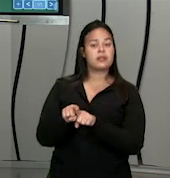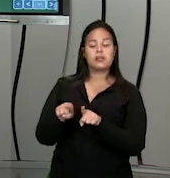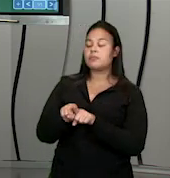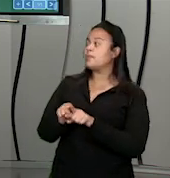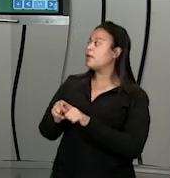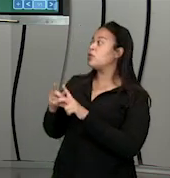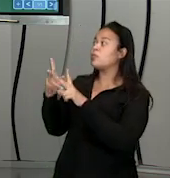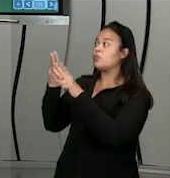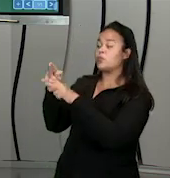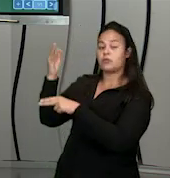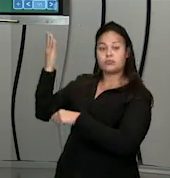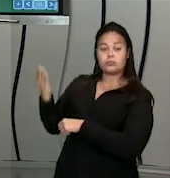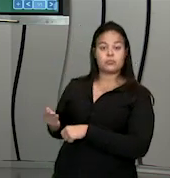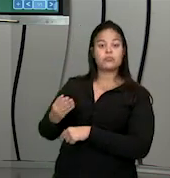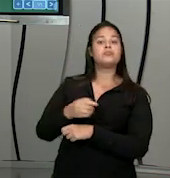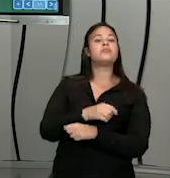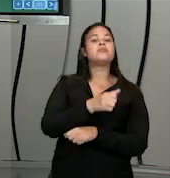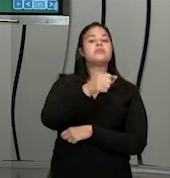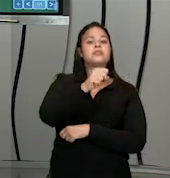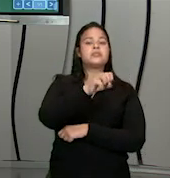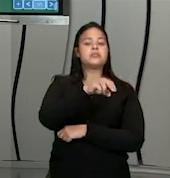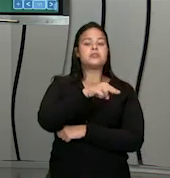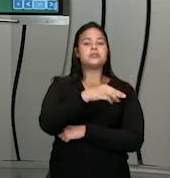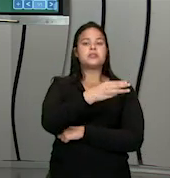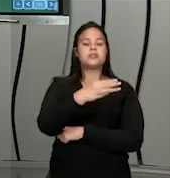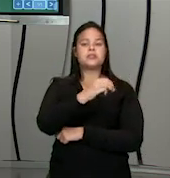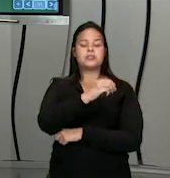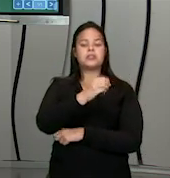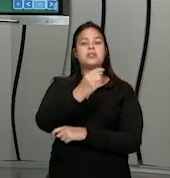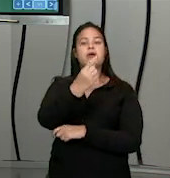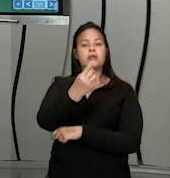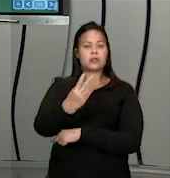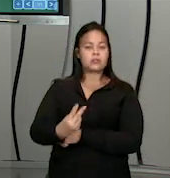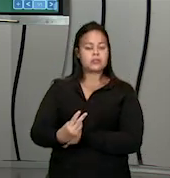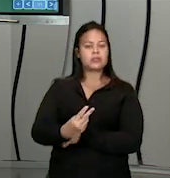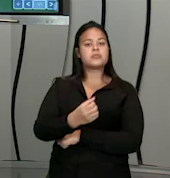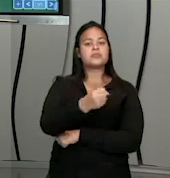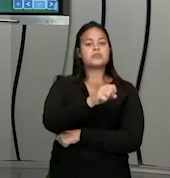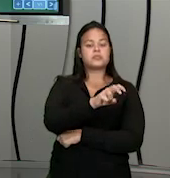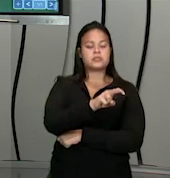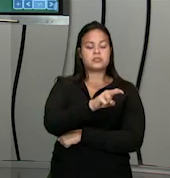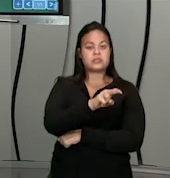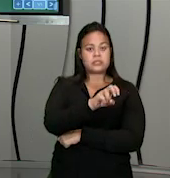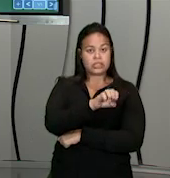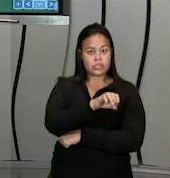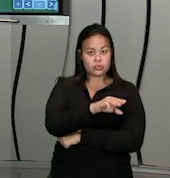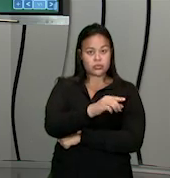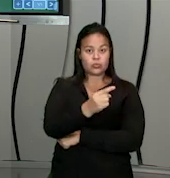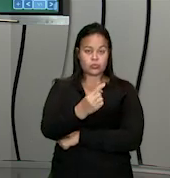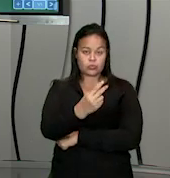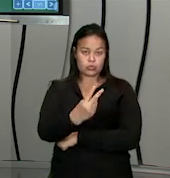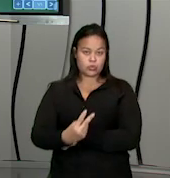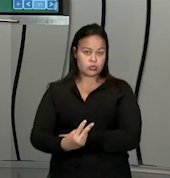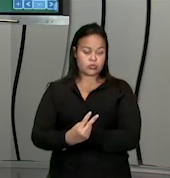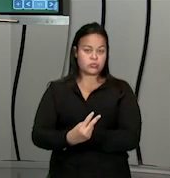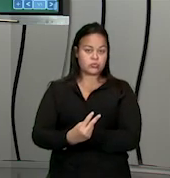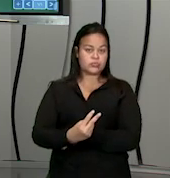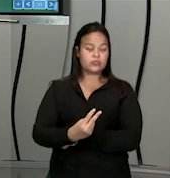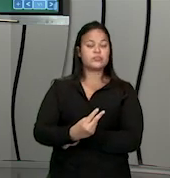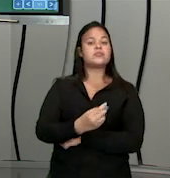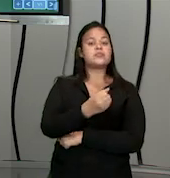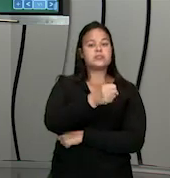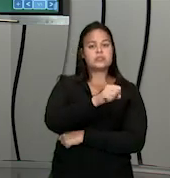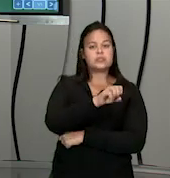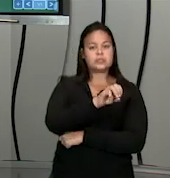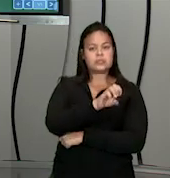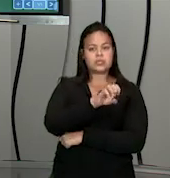o seno de 330 graus é menos meio, o seno de 315 é menos raiz de 2 sobre 2 e o seno de